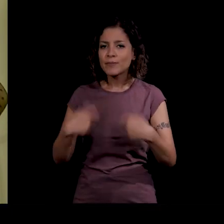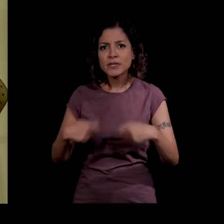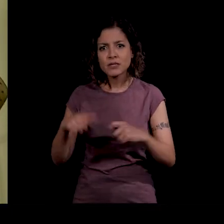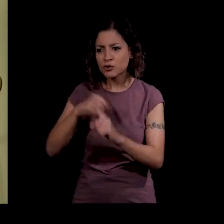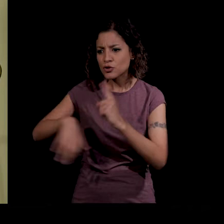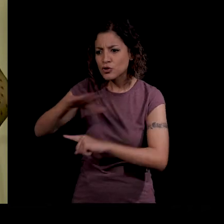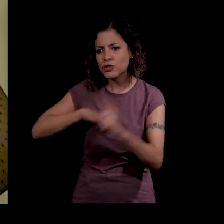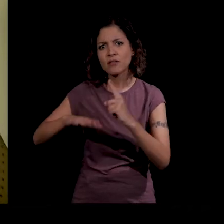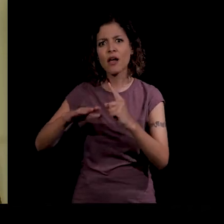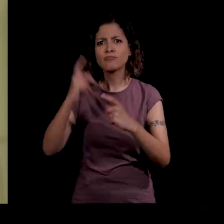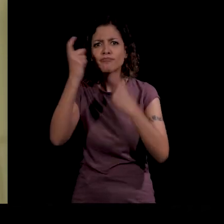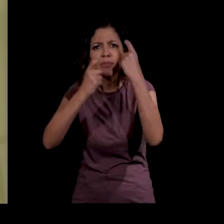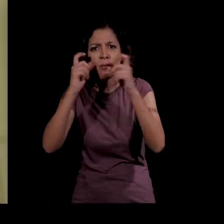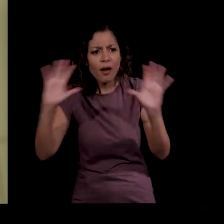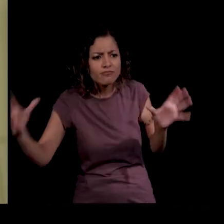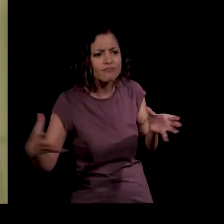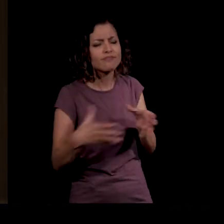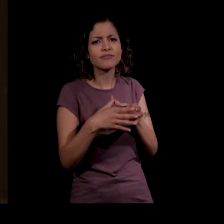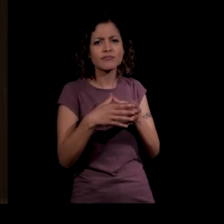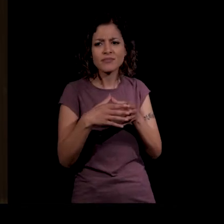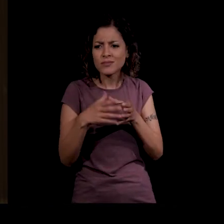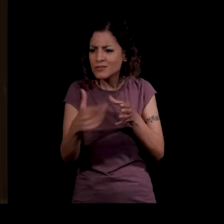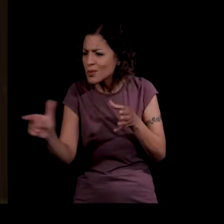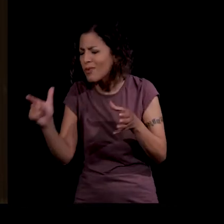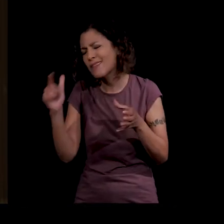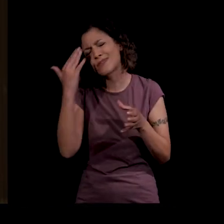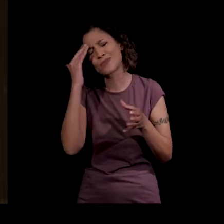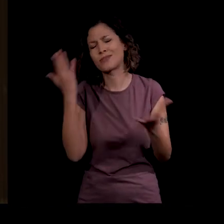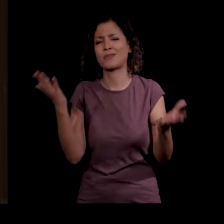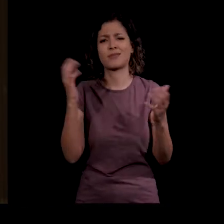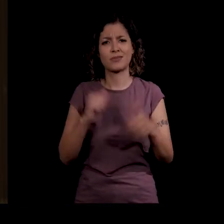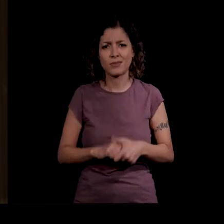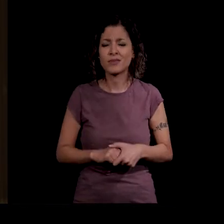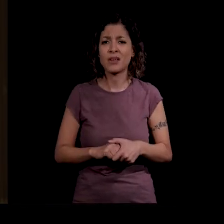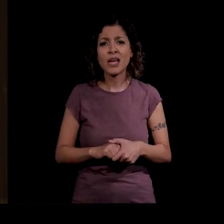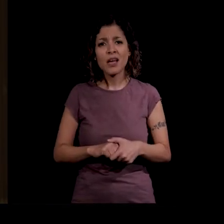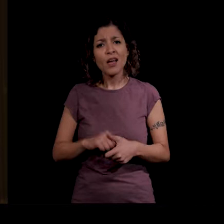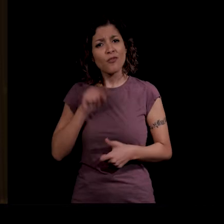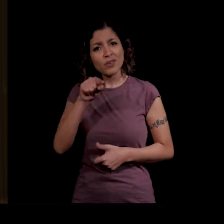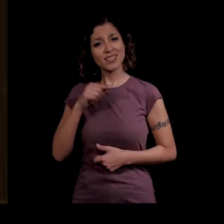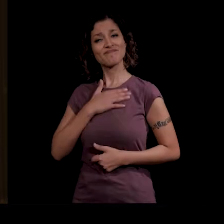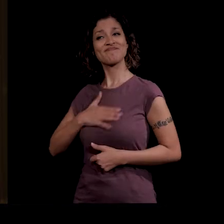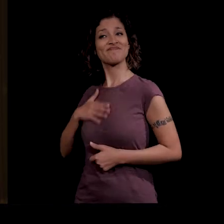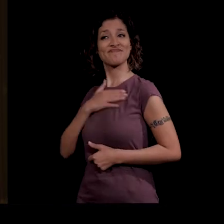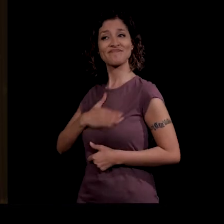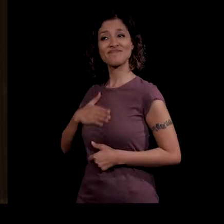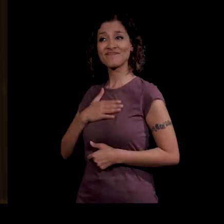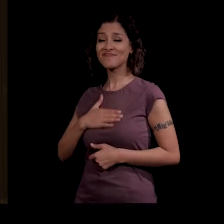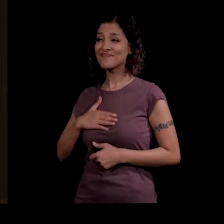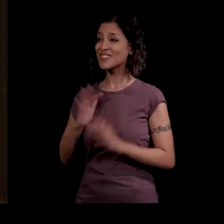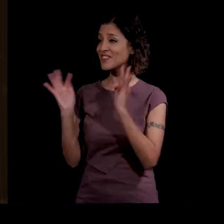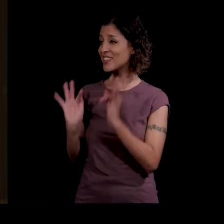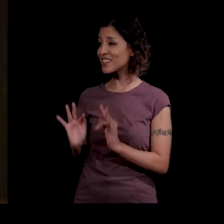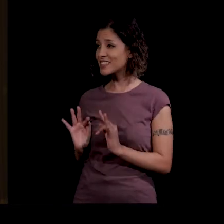não pense coletivamente, não pense comunitariamente. Então, essa compreensão de que a sua realização não é suficiente para você